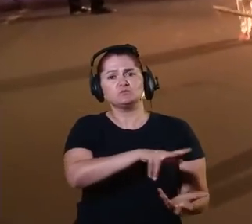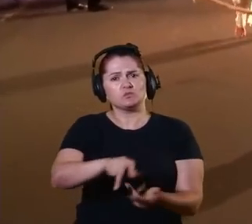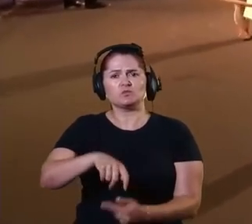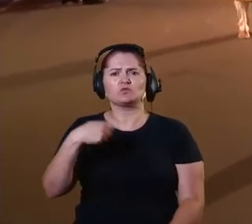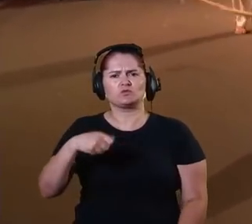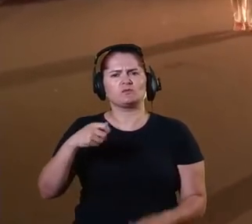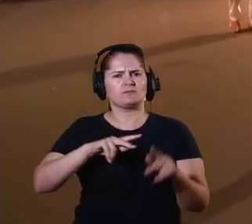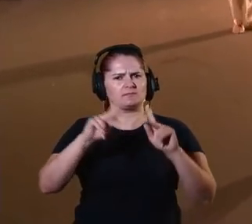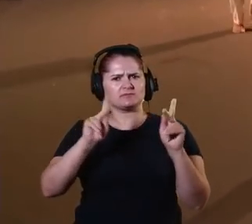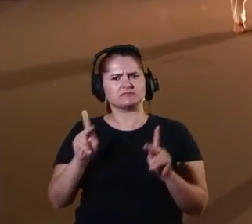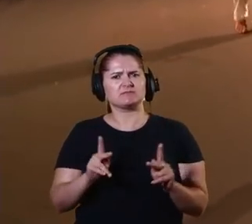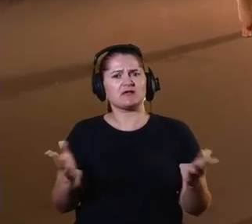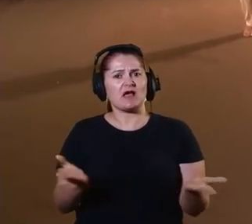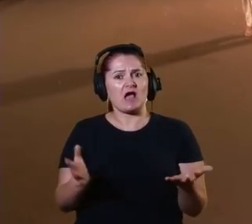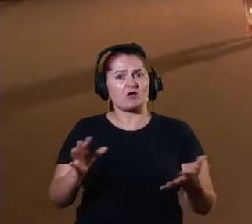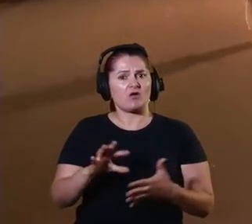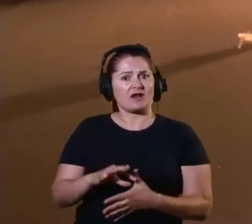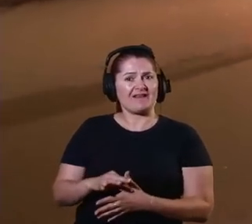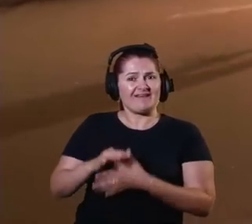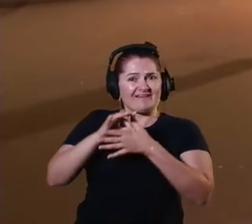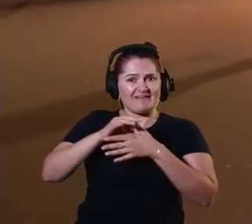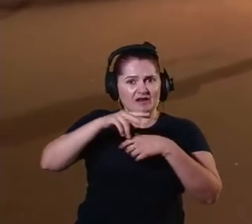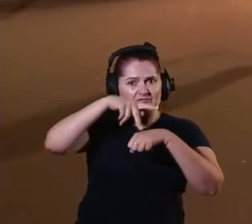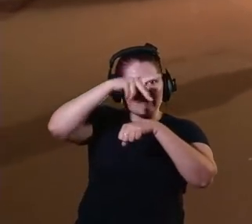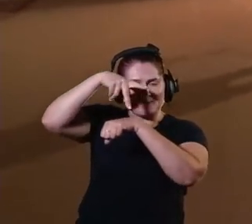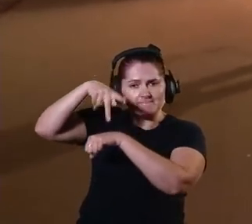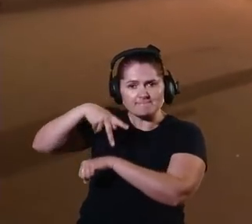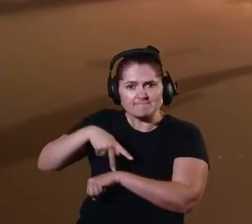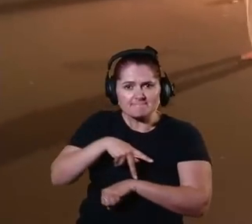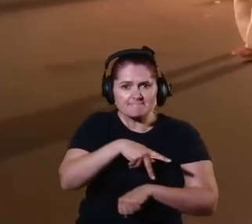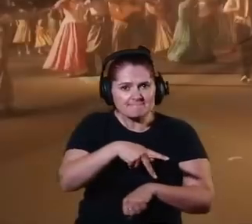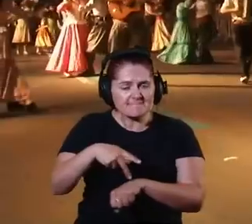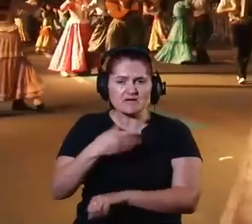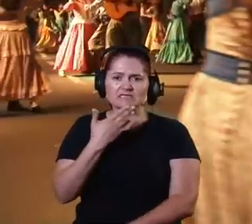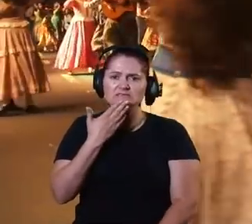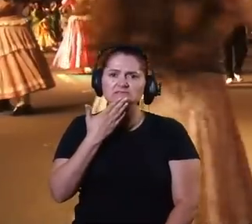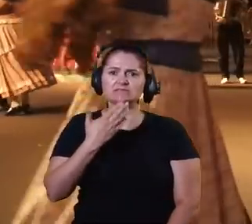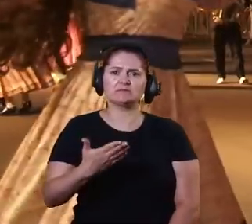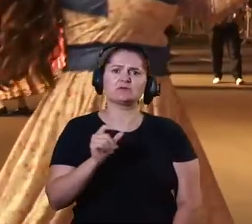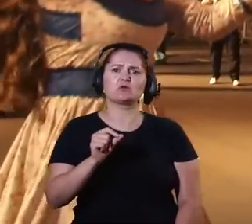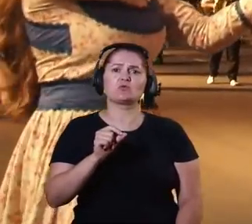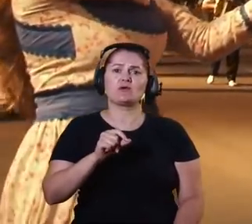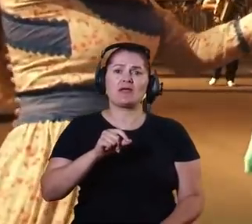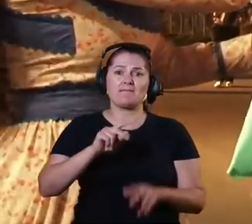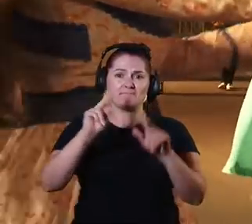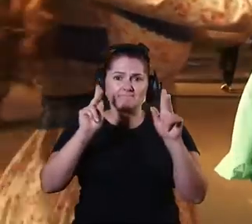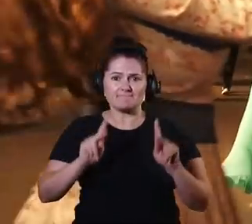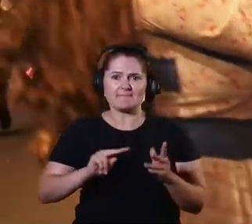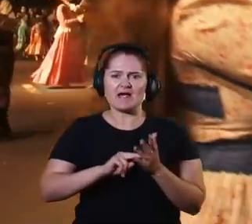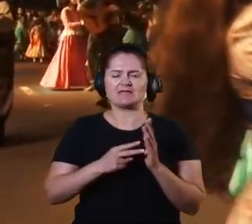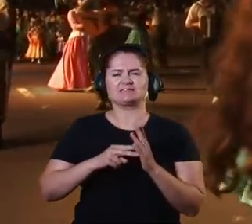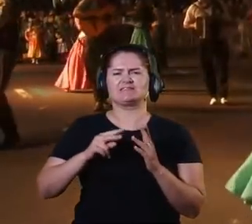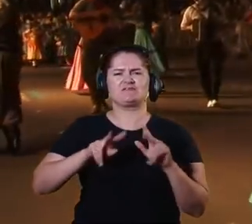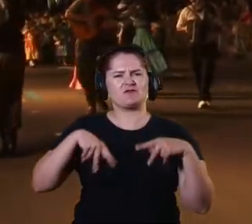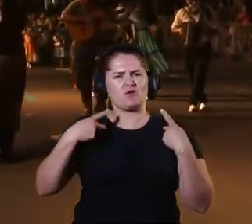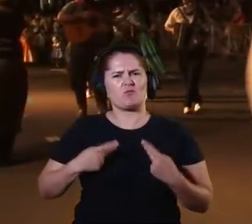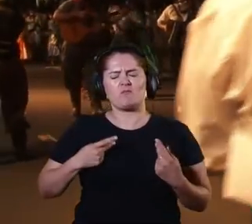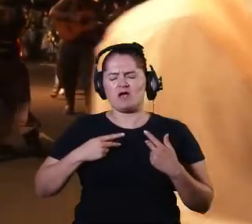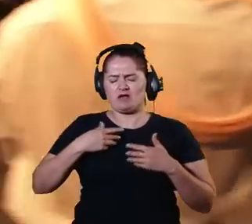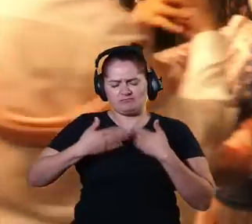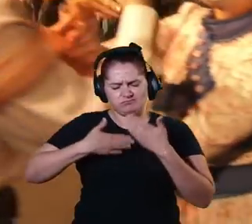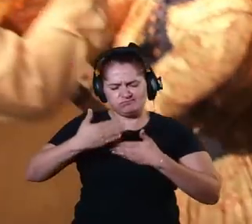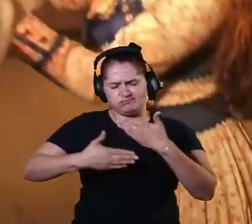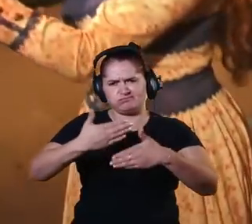lideranças mundiais estão pedindo que a paz seja a conquista da humanidade. É preciso sentar numa